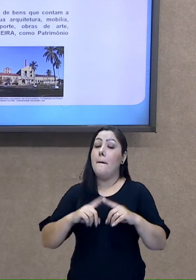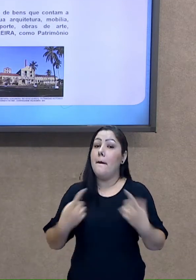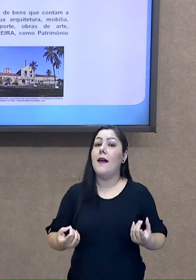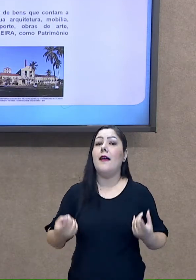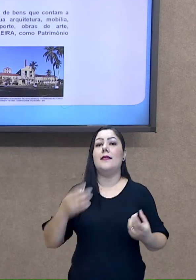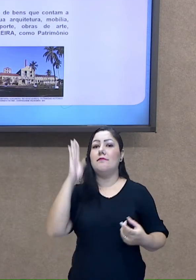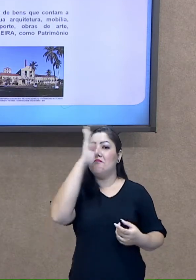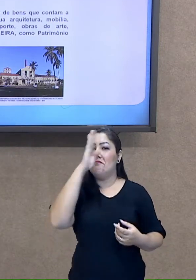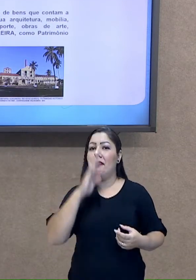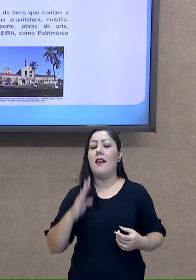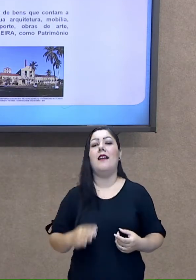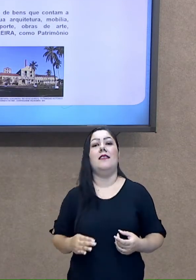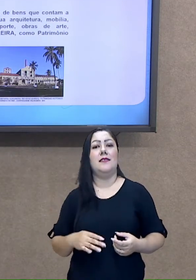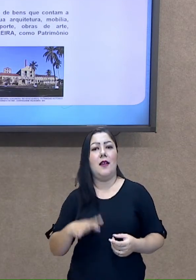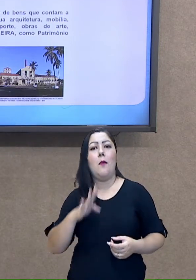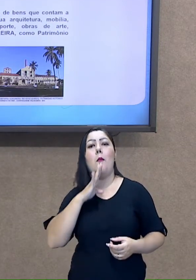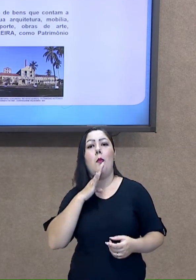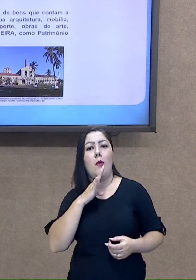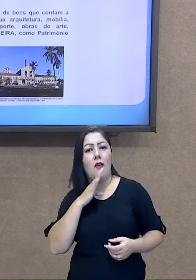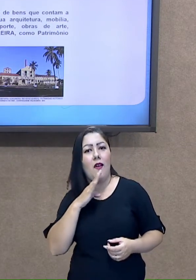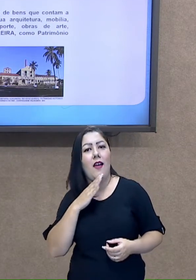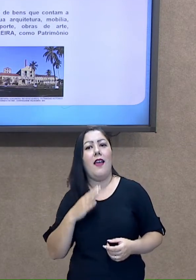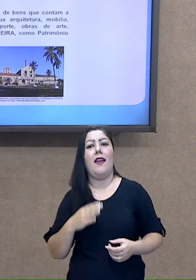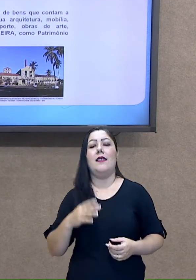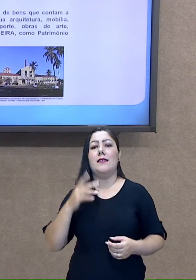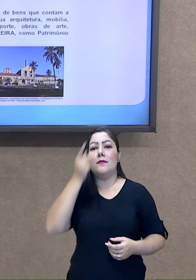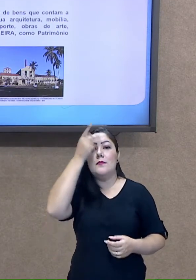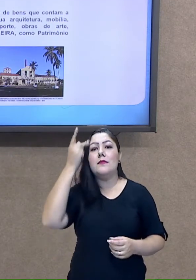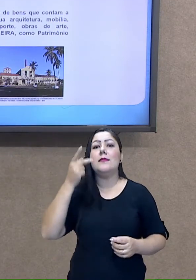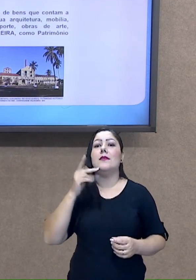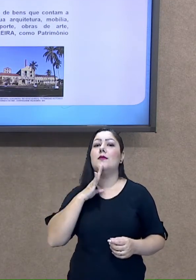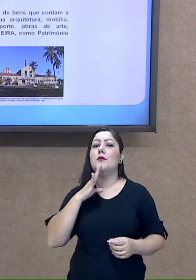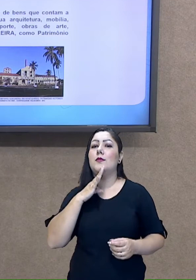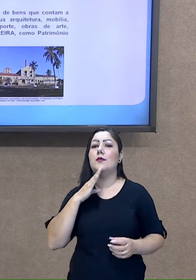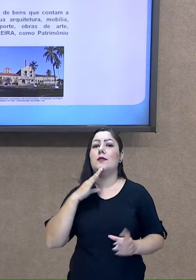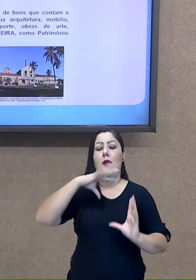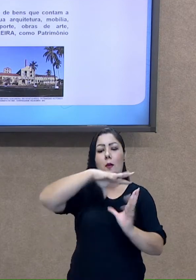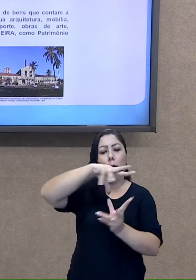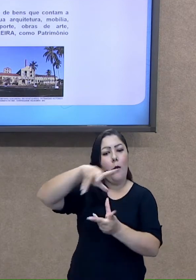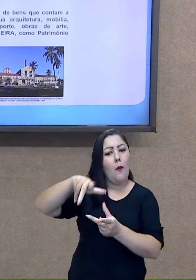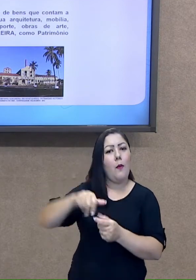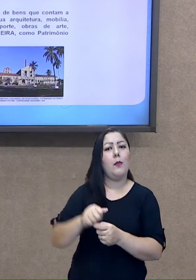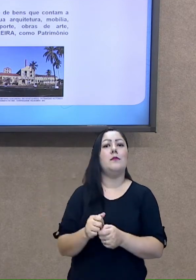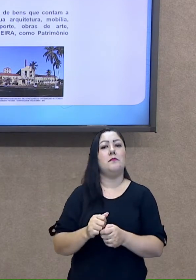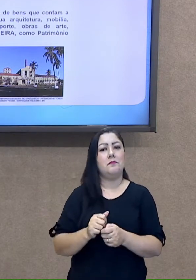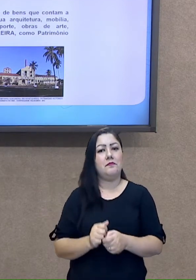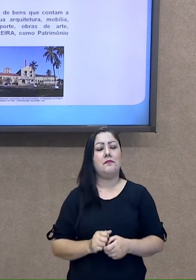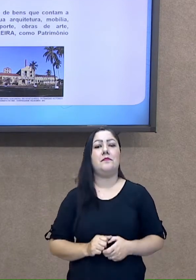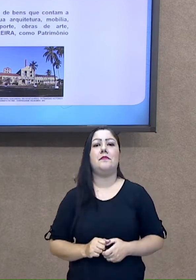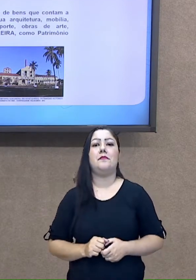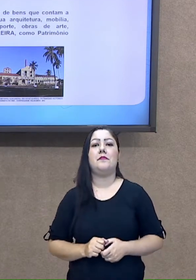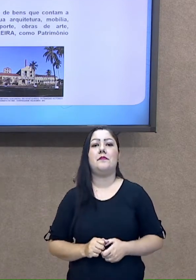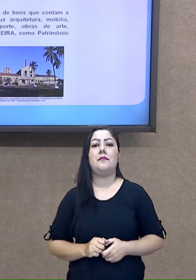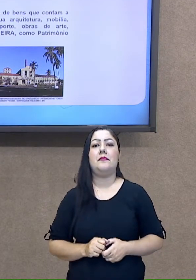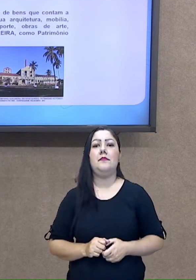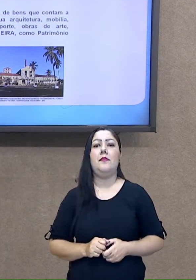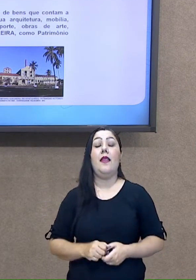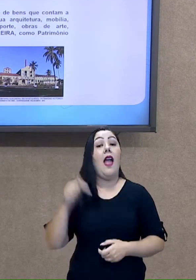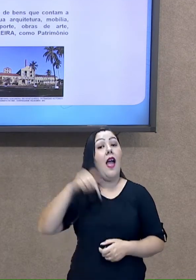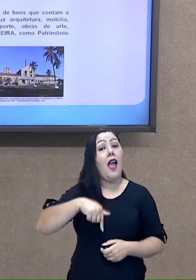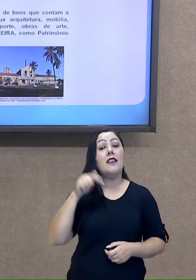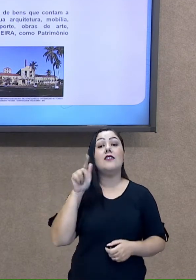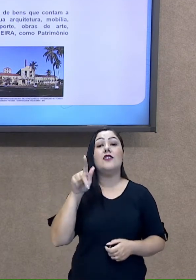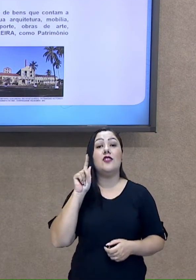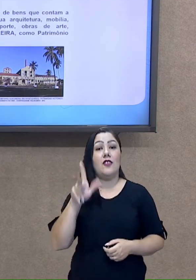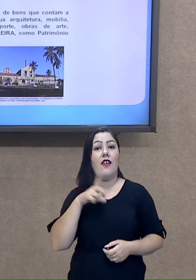invade todo o Brasil numa mesma época, ok? E aqui em Governador Valadares, nós temos também uma festa, que ela é